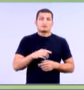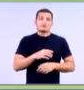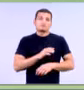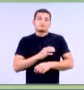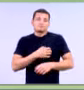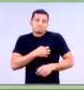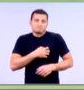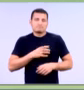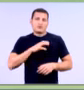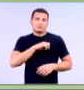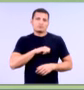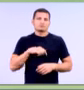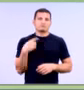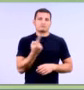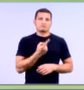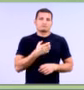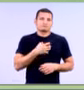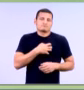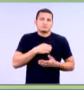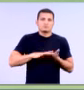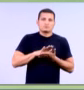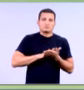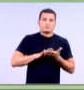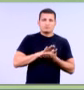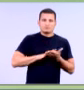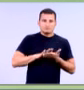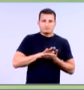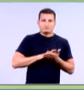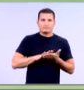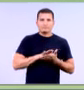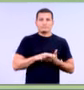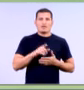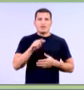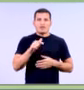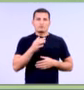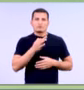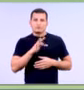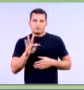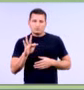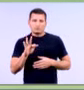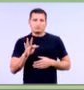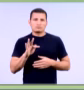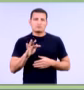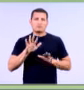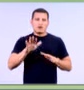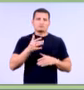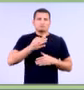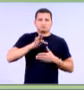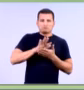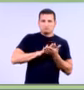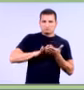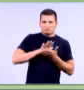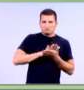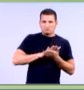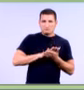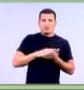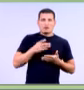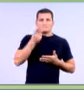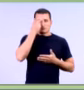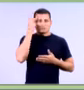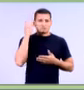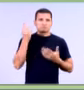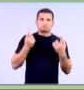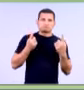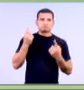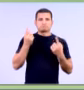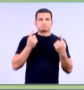sente. É um contentamento descontente, é dor que desatina sem doer. Aí a pessoa fica até na dúvida se quer